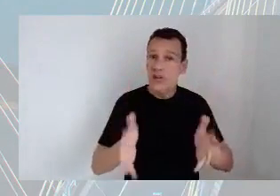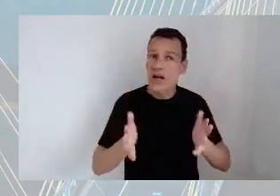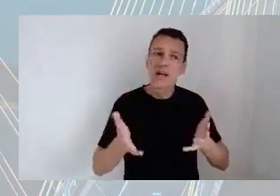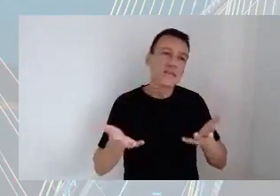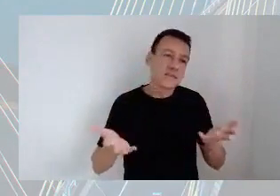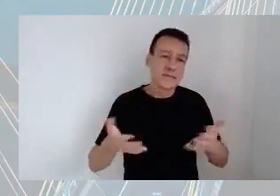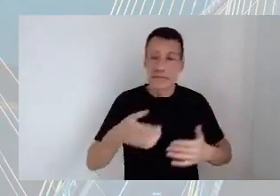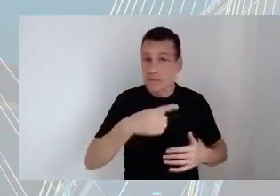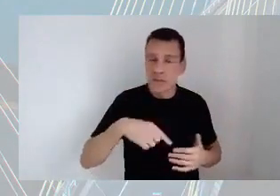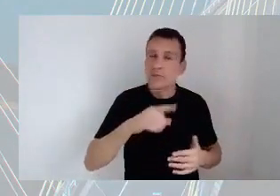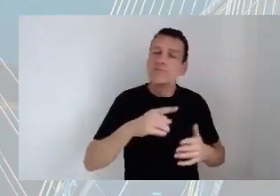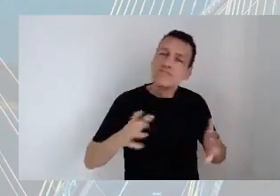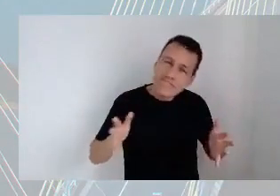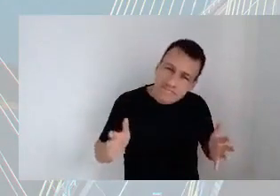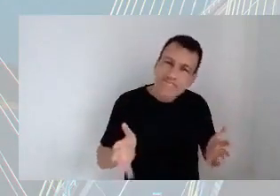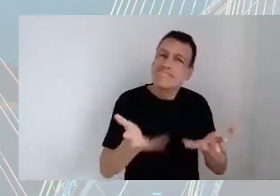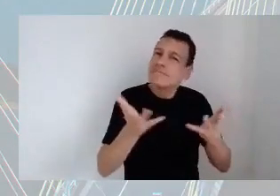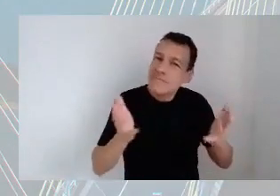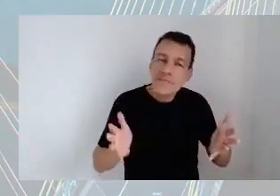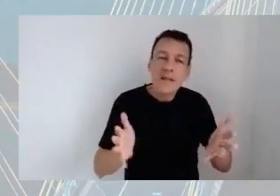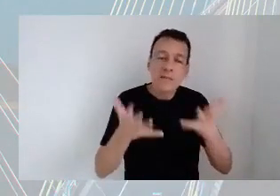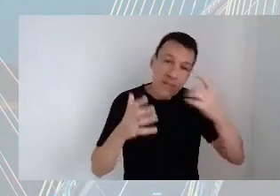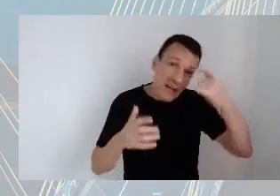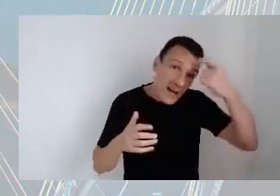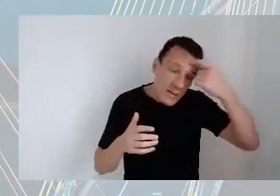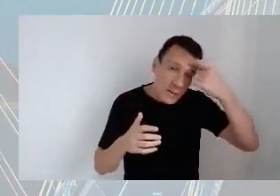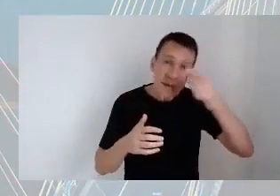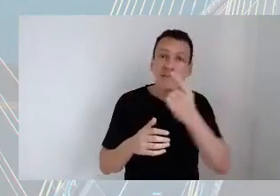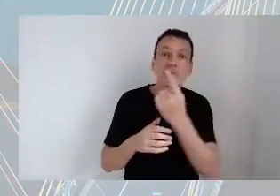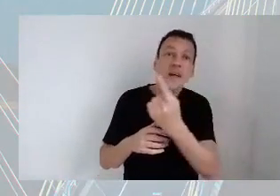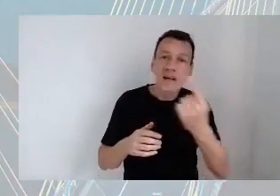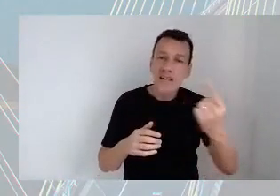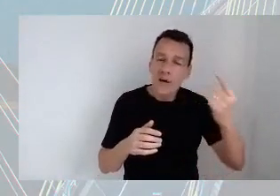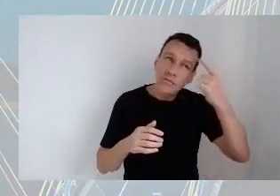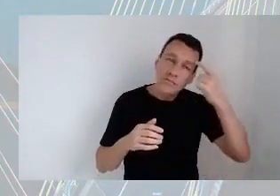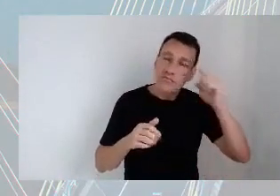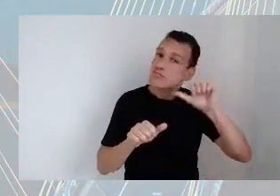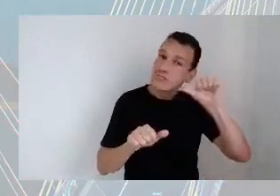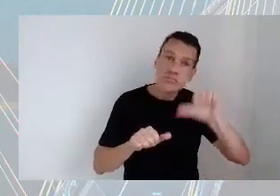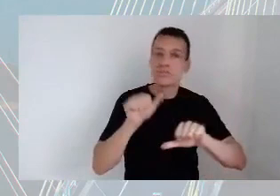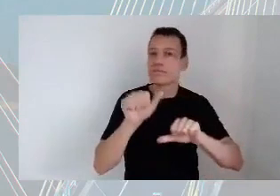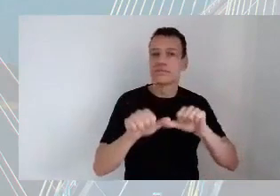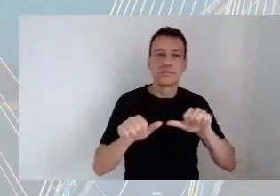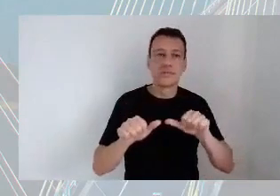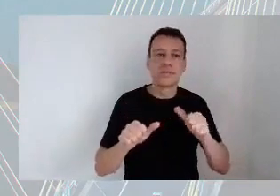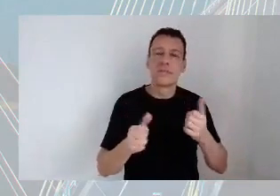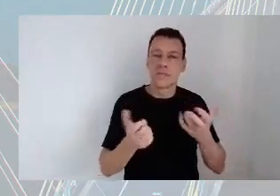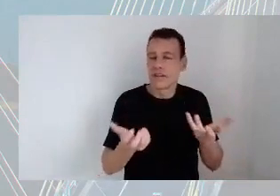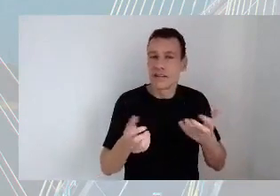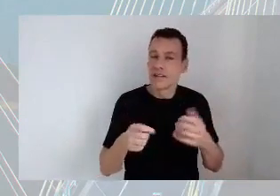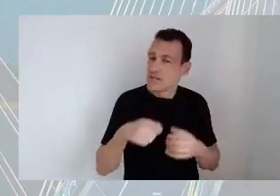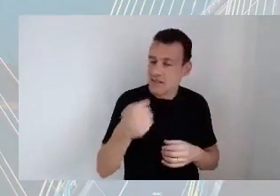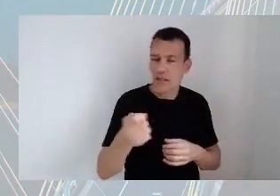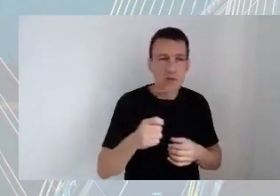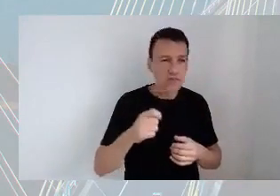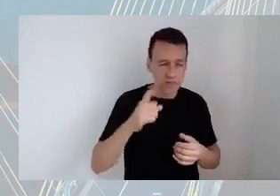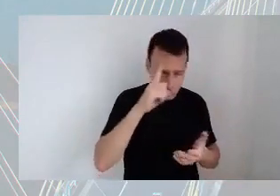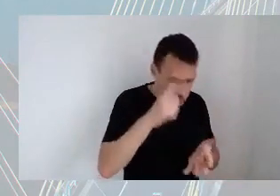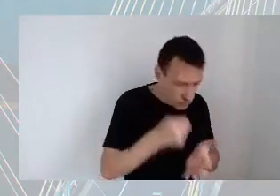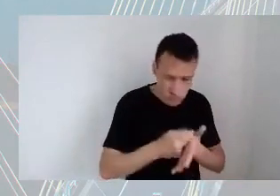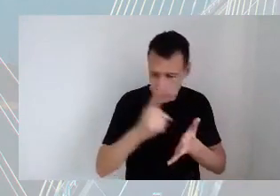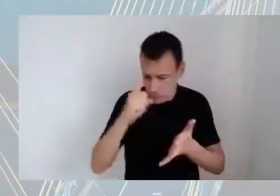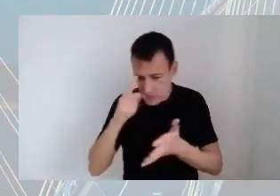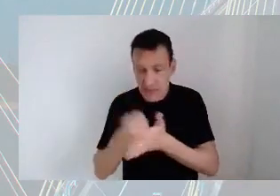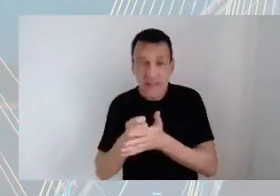de mindset mais voltado a dados, né? Tomada de decisão com dados. Então, começando de baixo